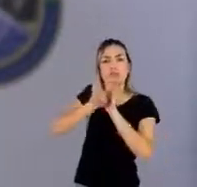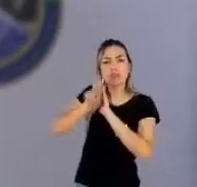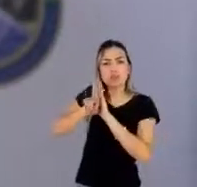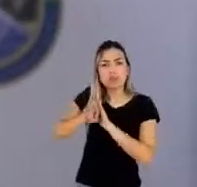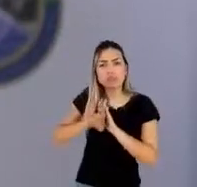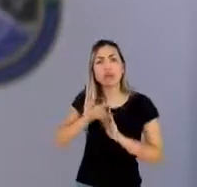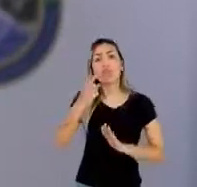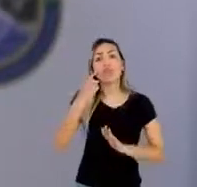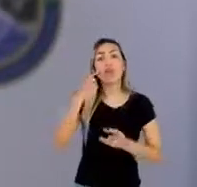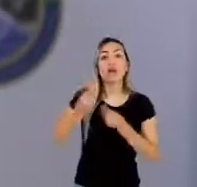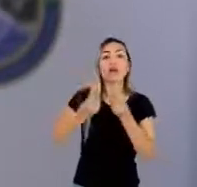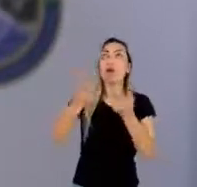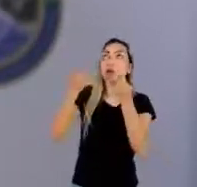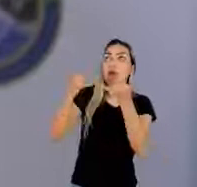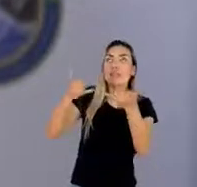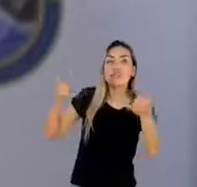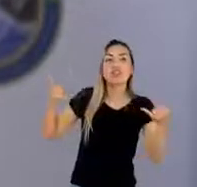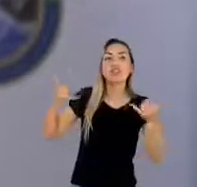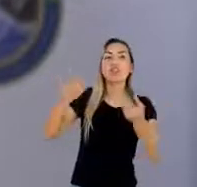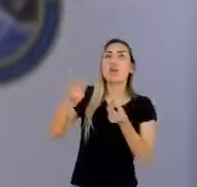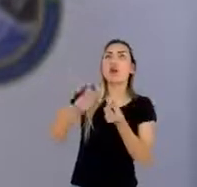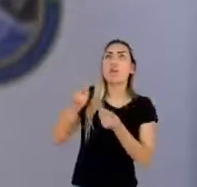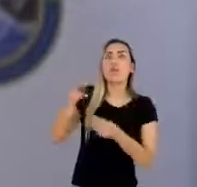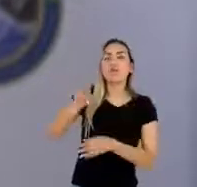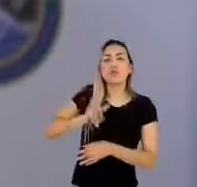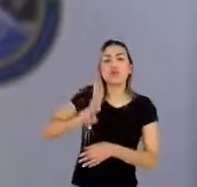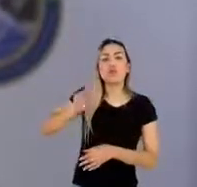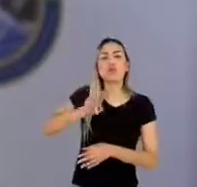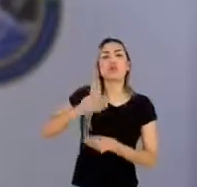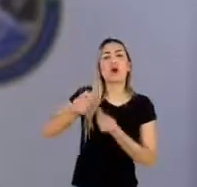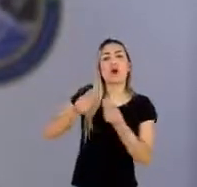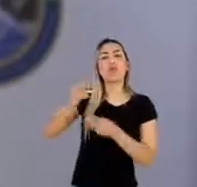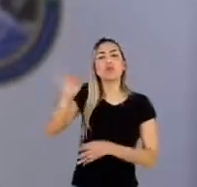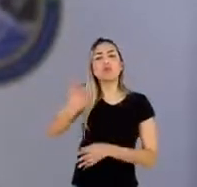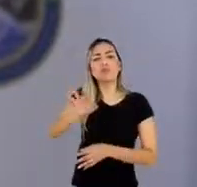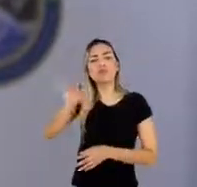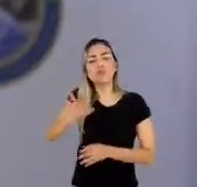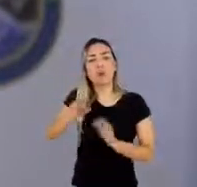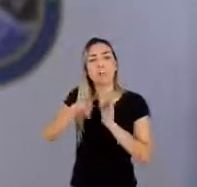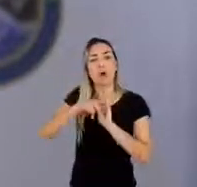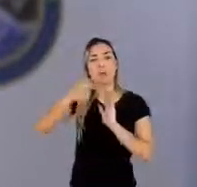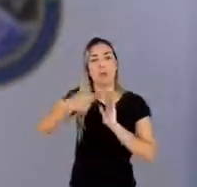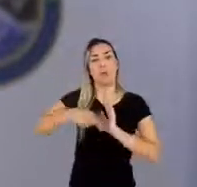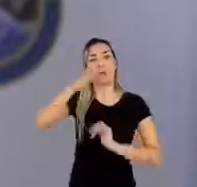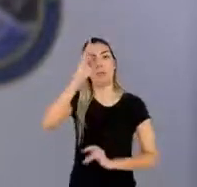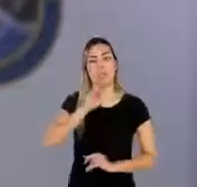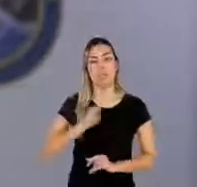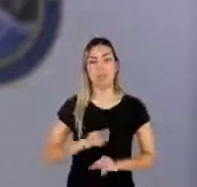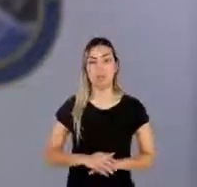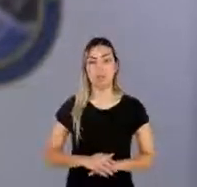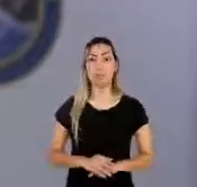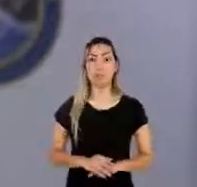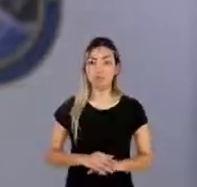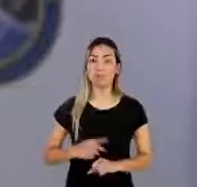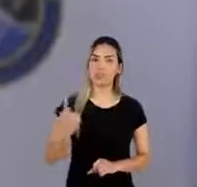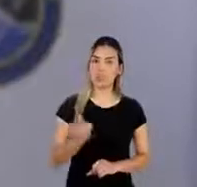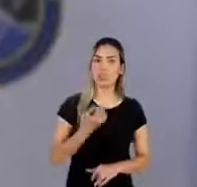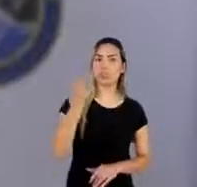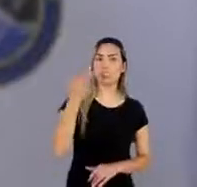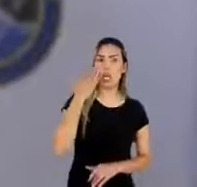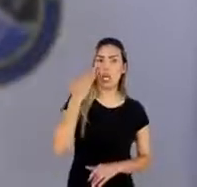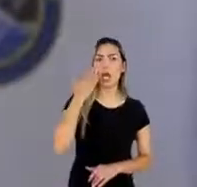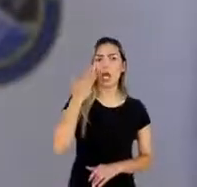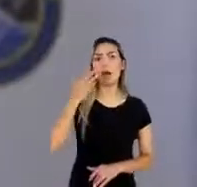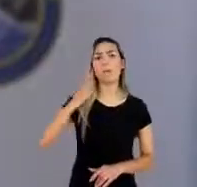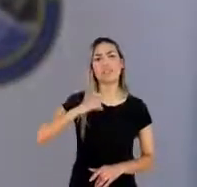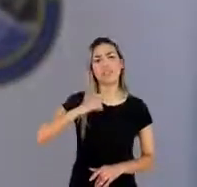de energia e medição da eficiência energética no contexto brasileiro nós sabemos que mudanças oriundas